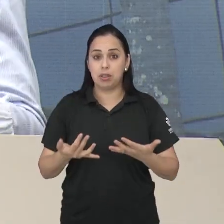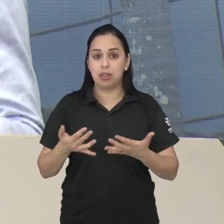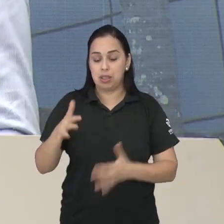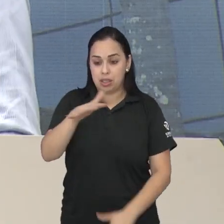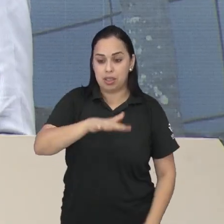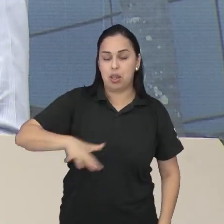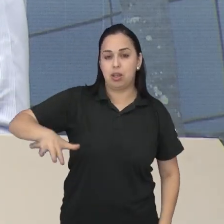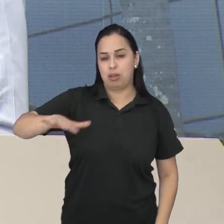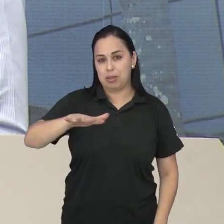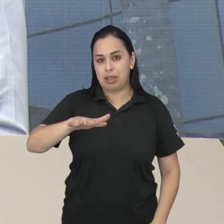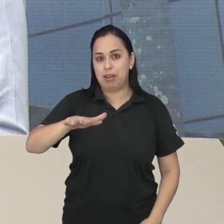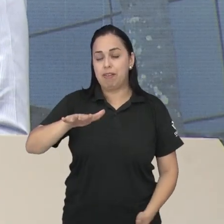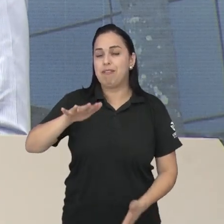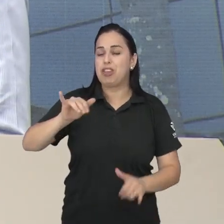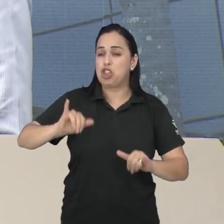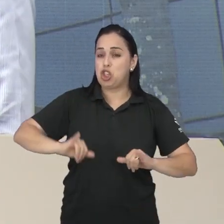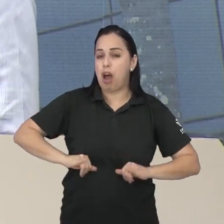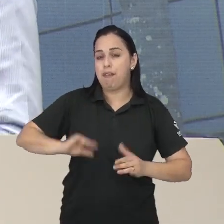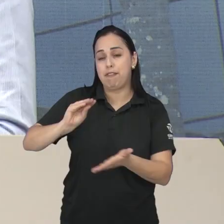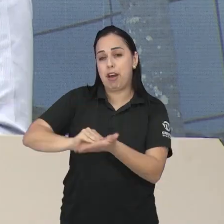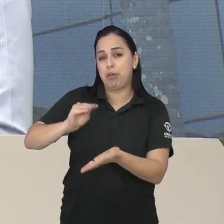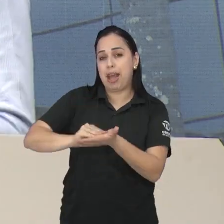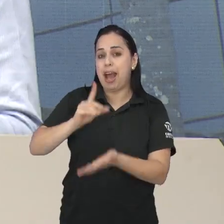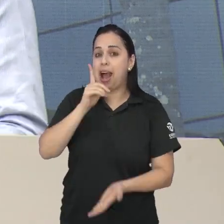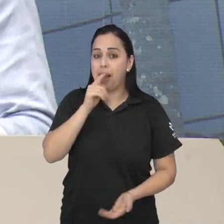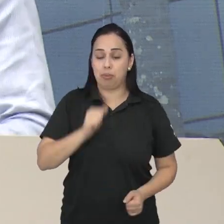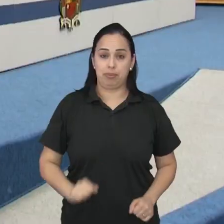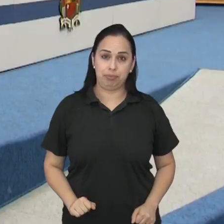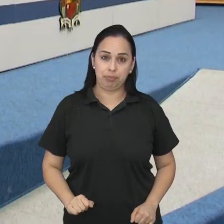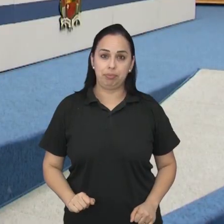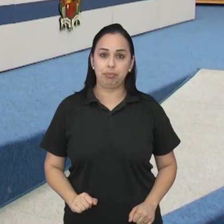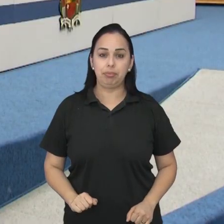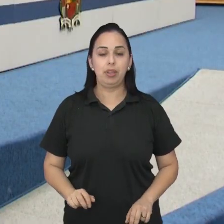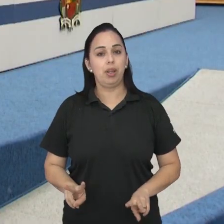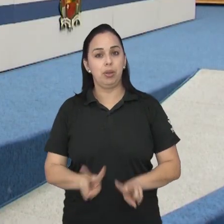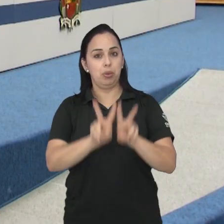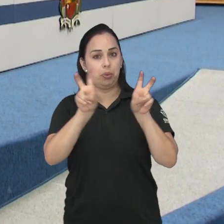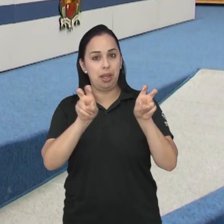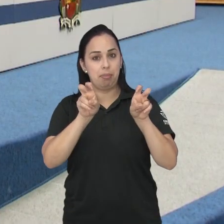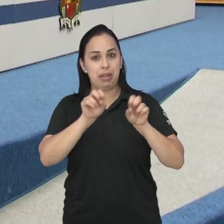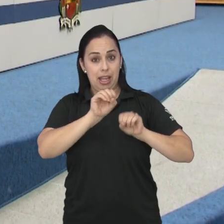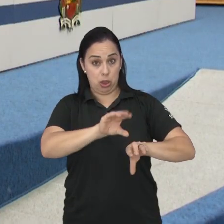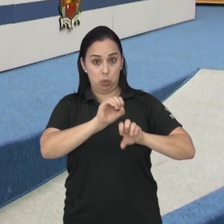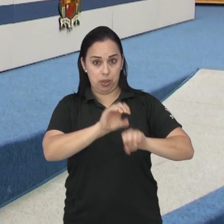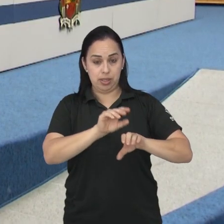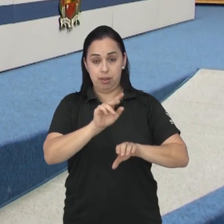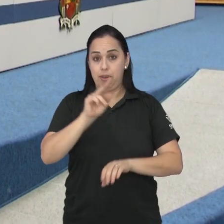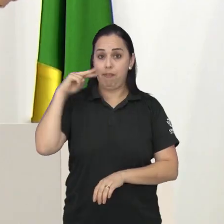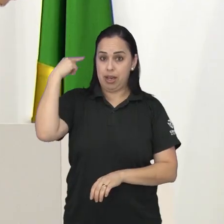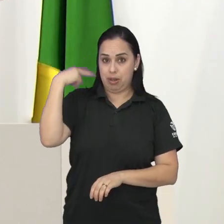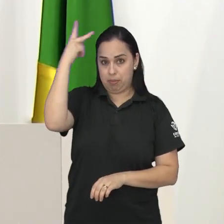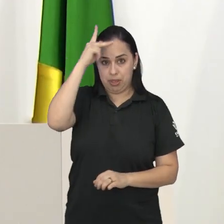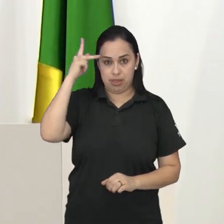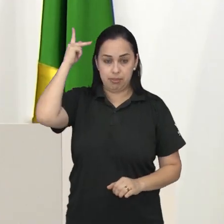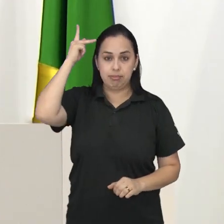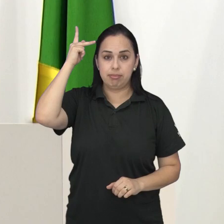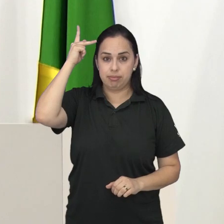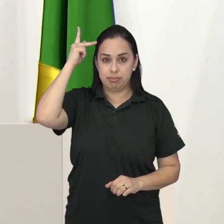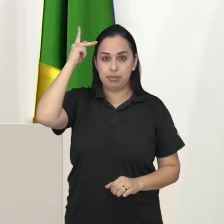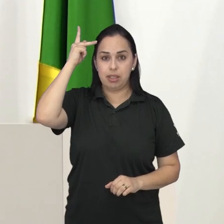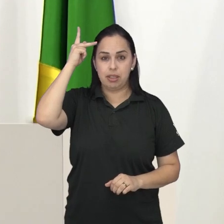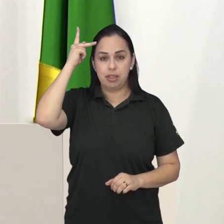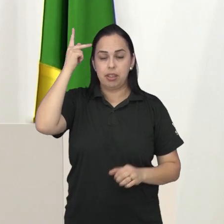os moradores da região continuam a sofrer com falta d'água. Levantando o assunto da educação, o vereador